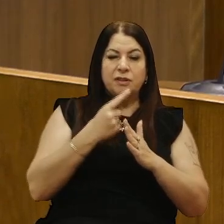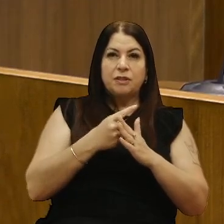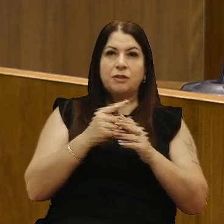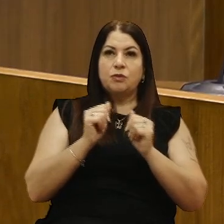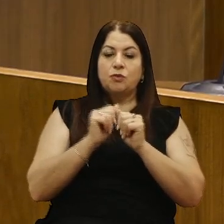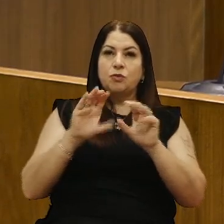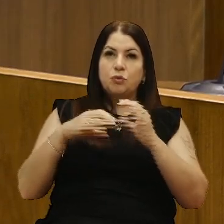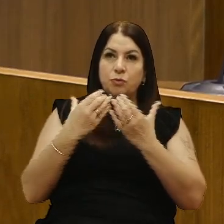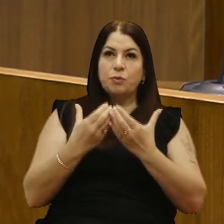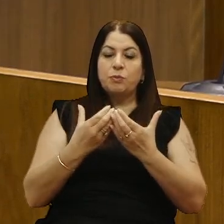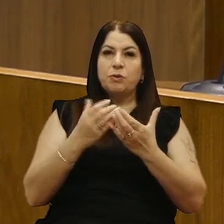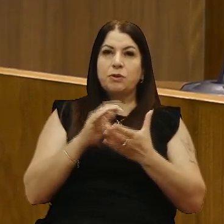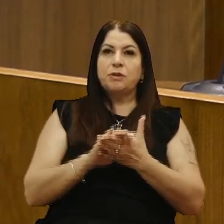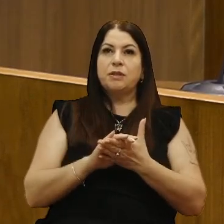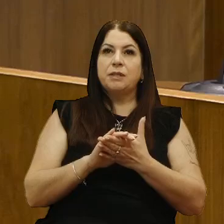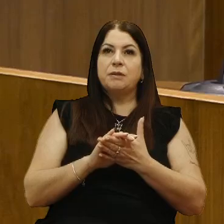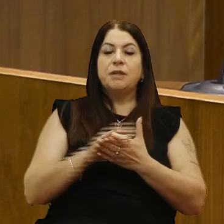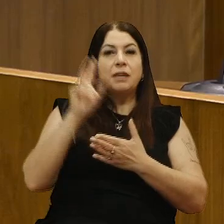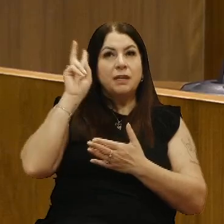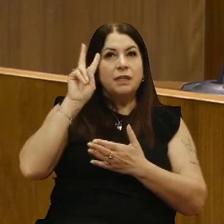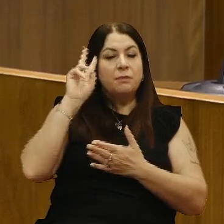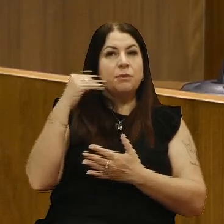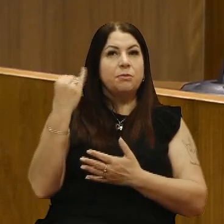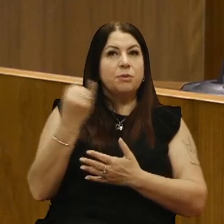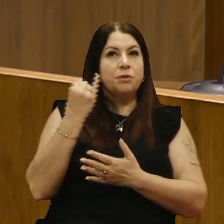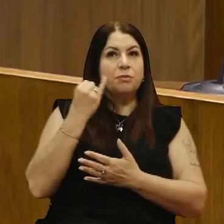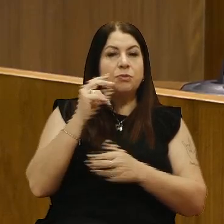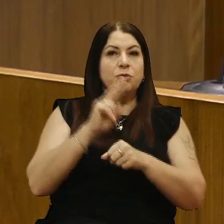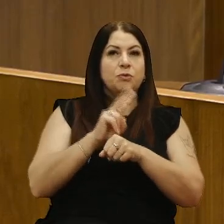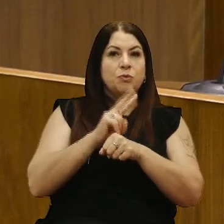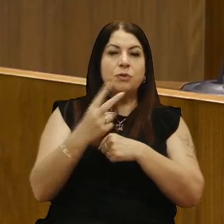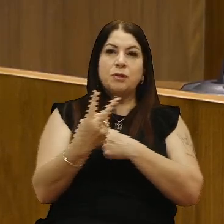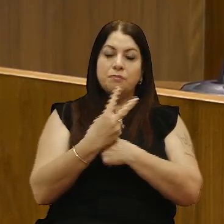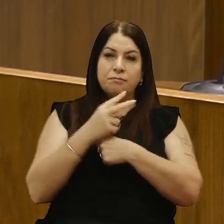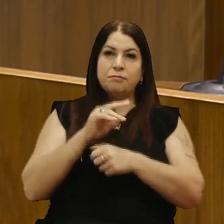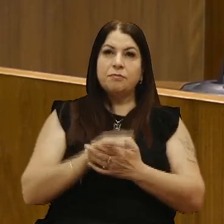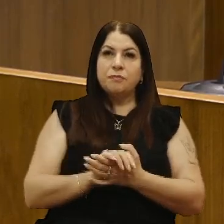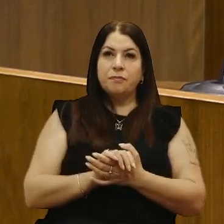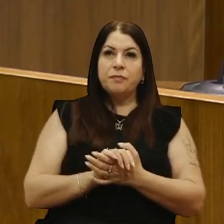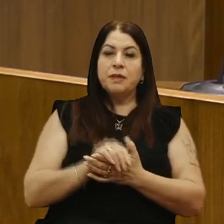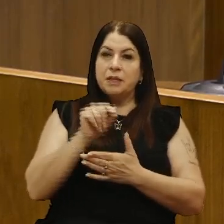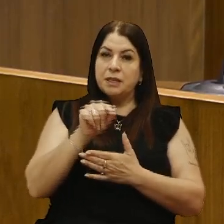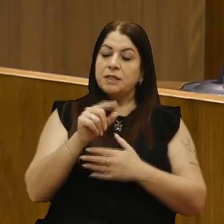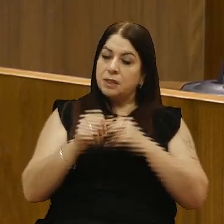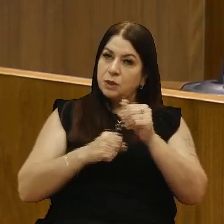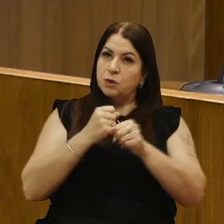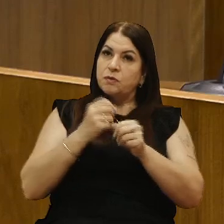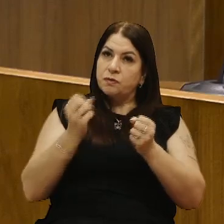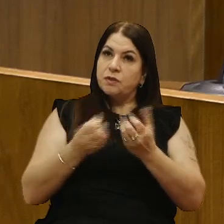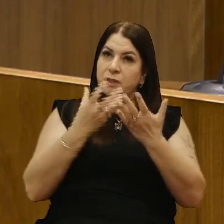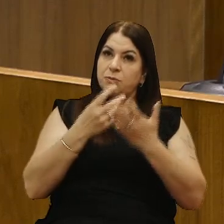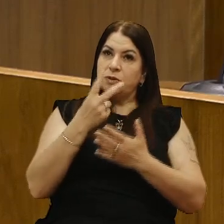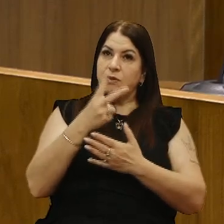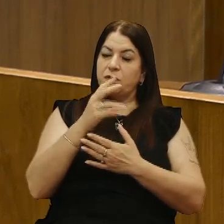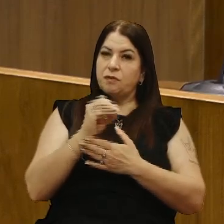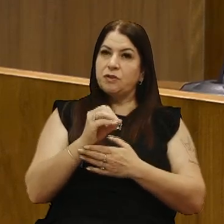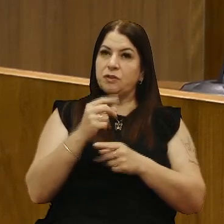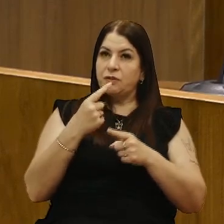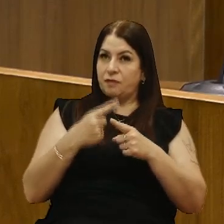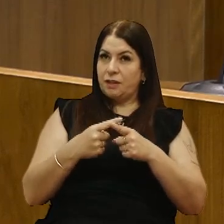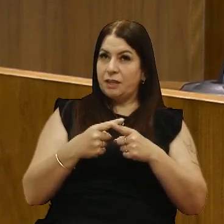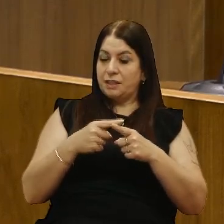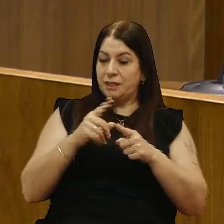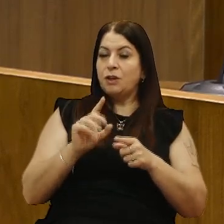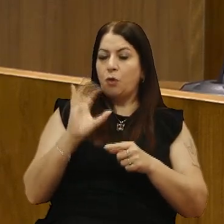da comunidade e nos relembra a importância de cuidar um dos outros. Este ano celebramos a 20ª edição, que